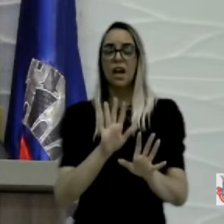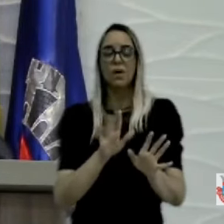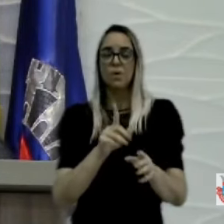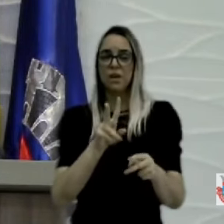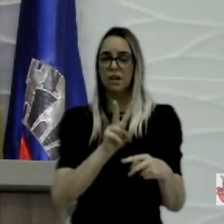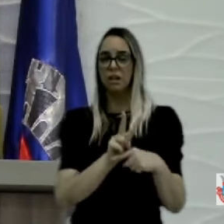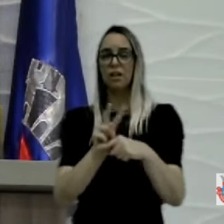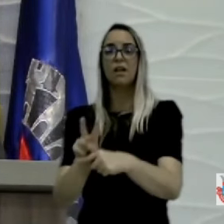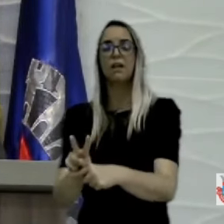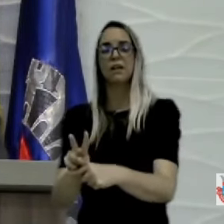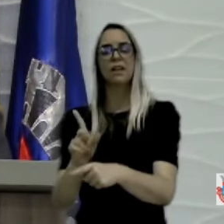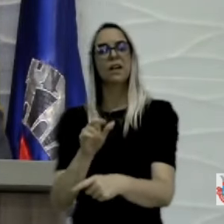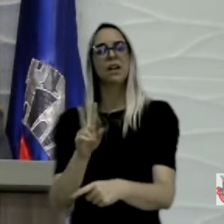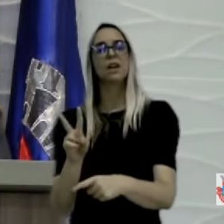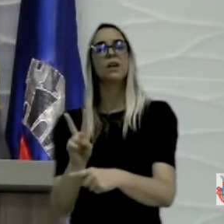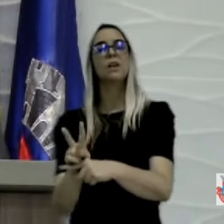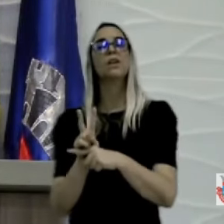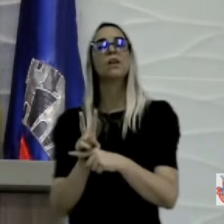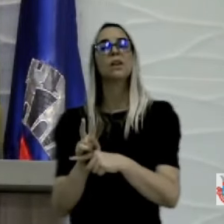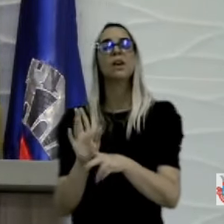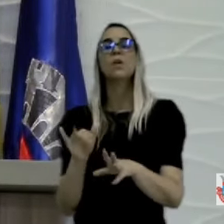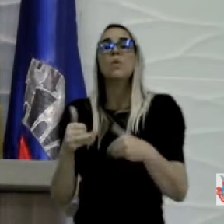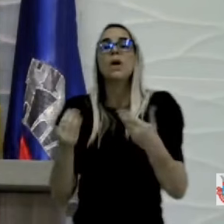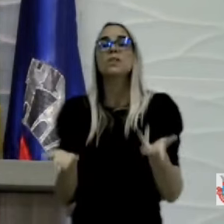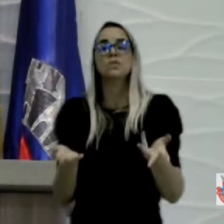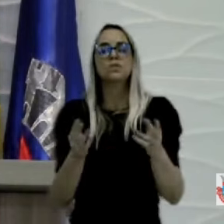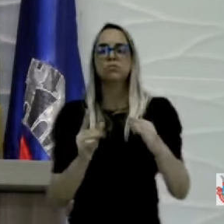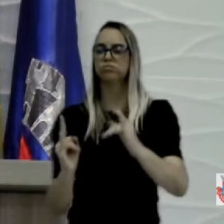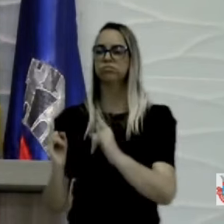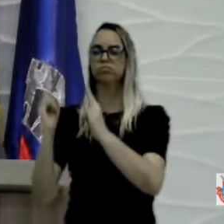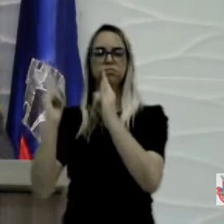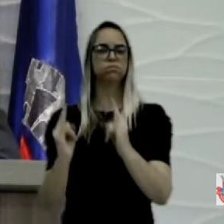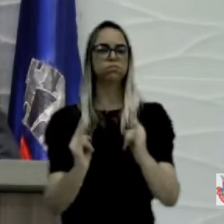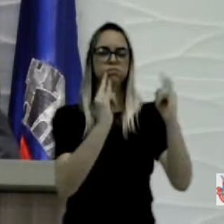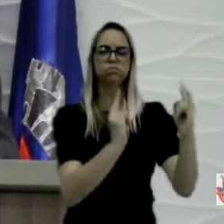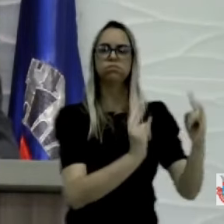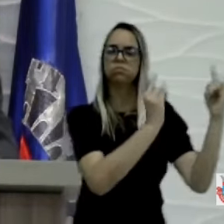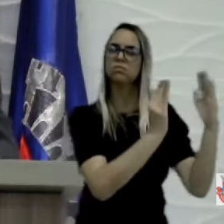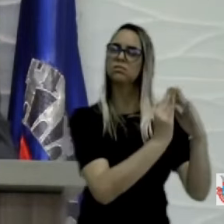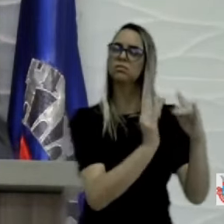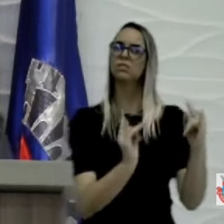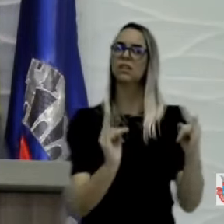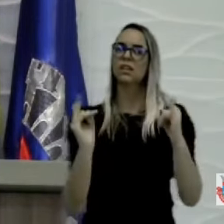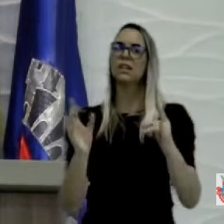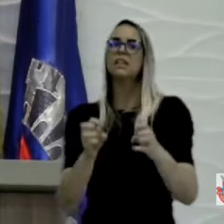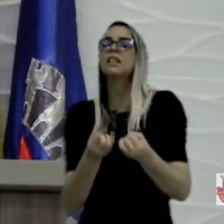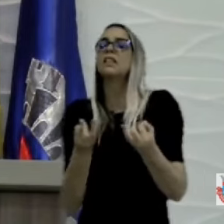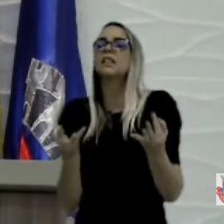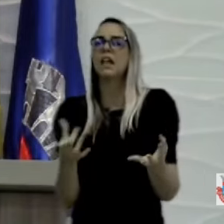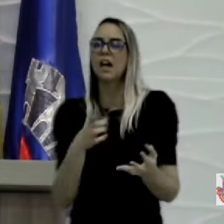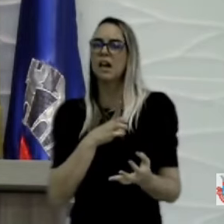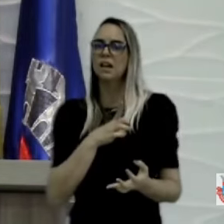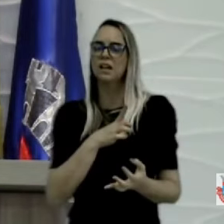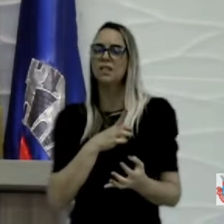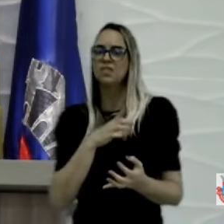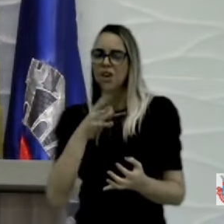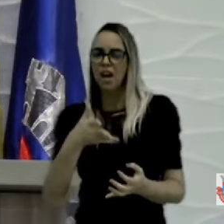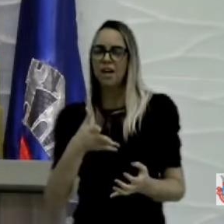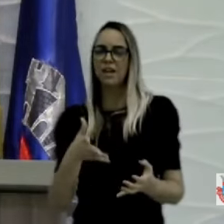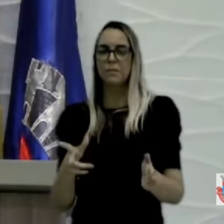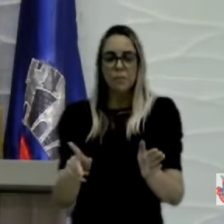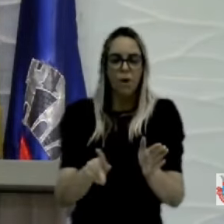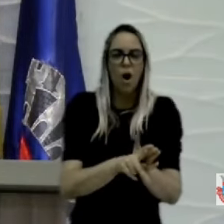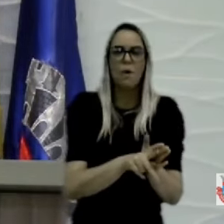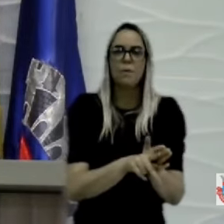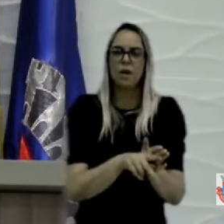Quantos prédios tem no nosso município que eles pudessem locar, que pudesse instalar a sua agência, como já tem uma agência no